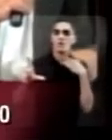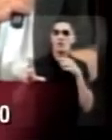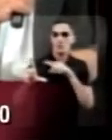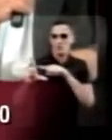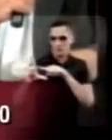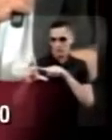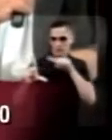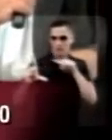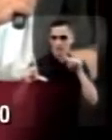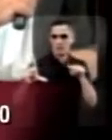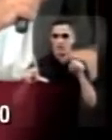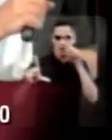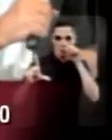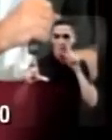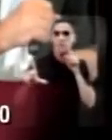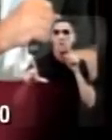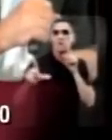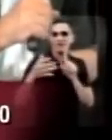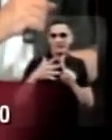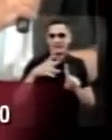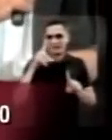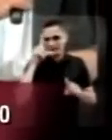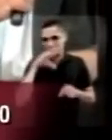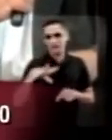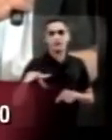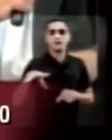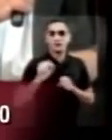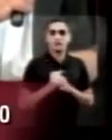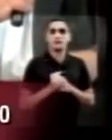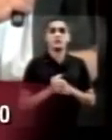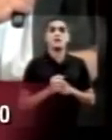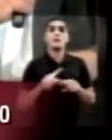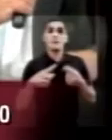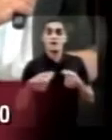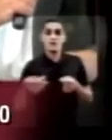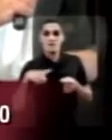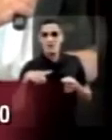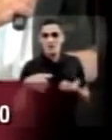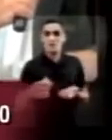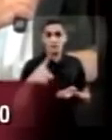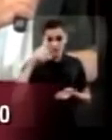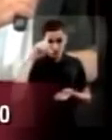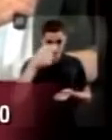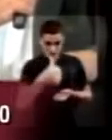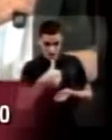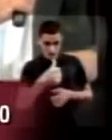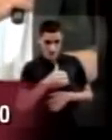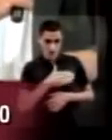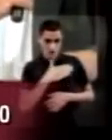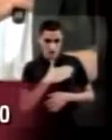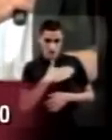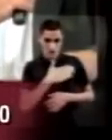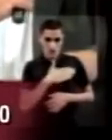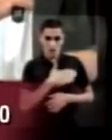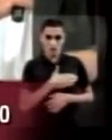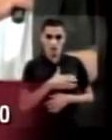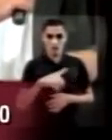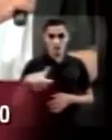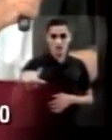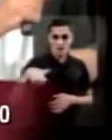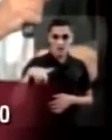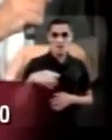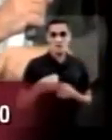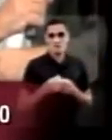casos graves. Isso no dia 6/8. Hoje, São José do Rio